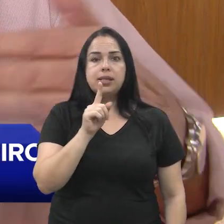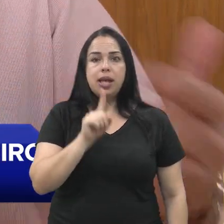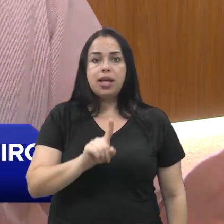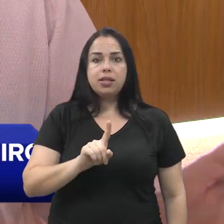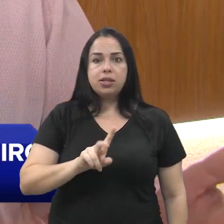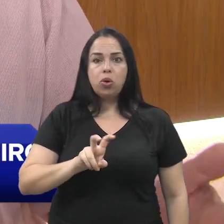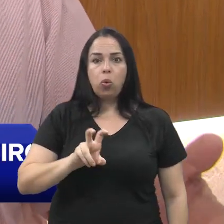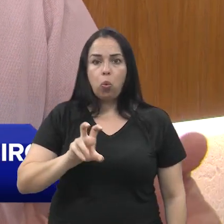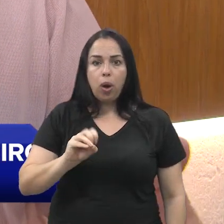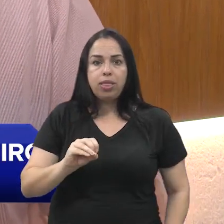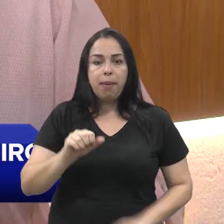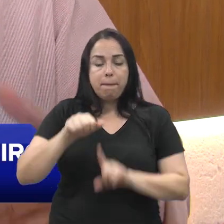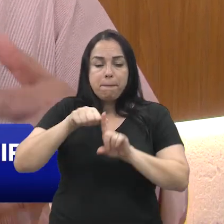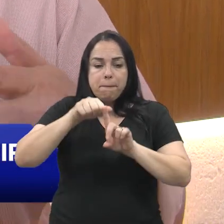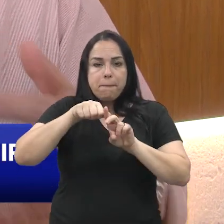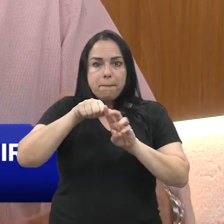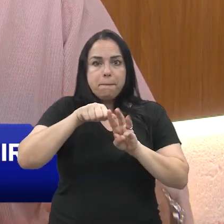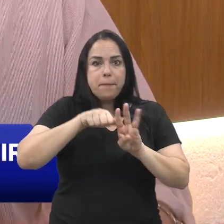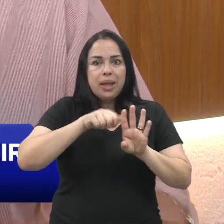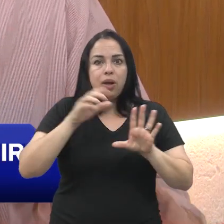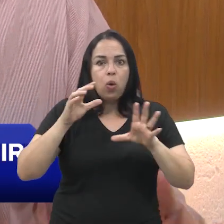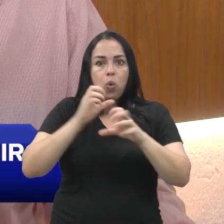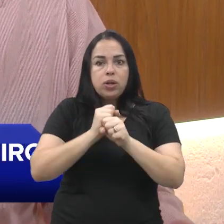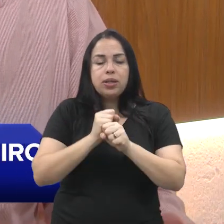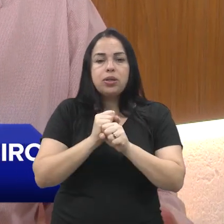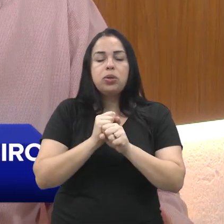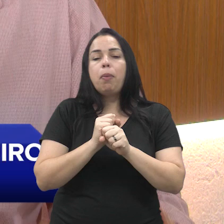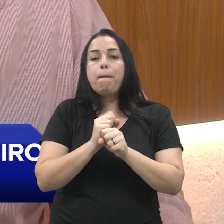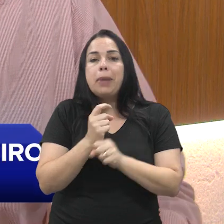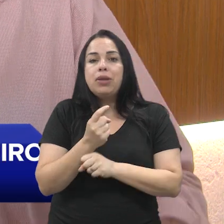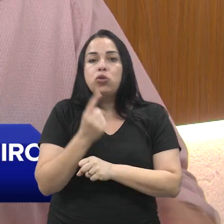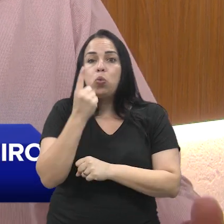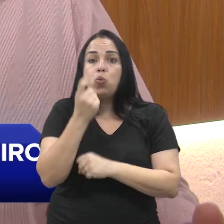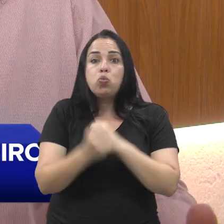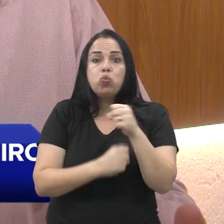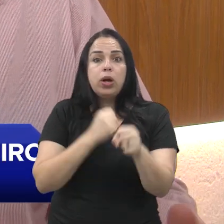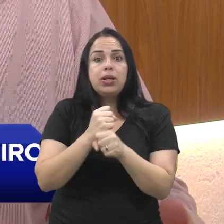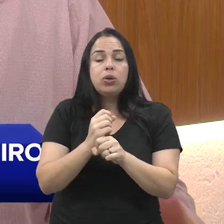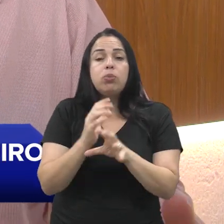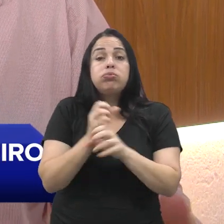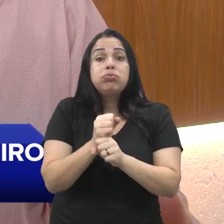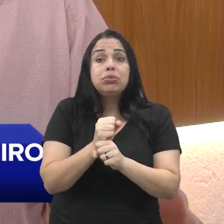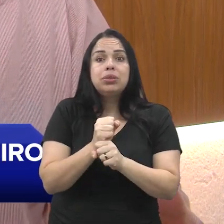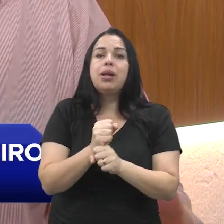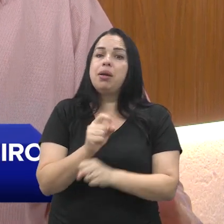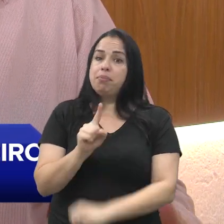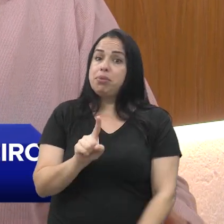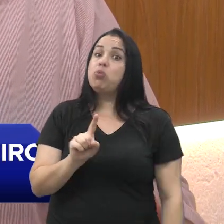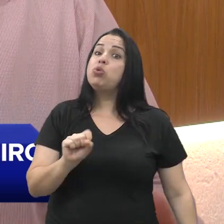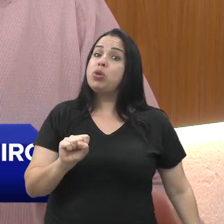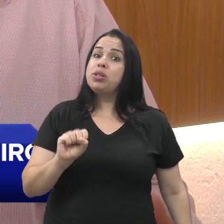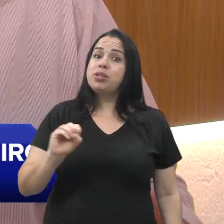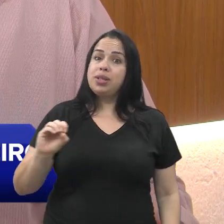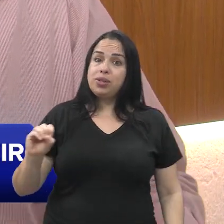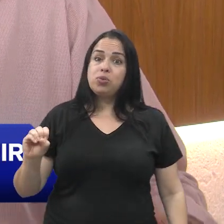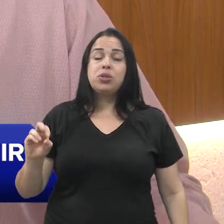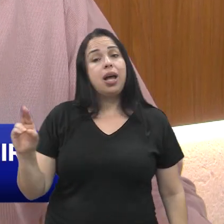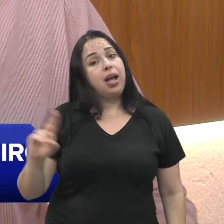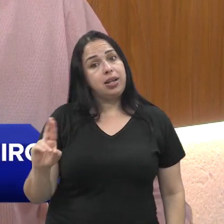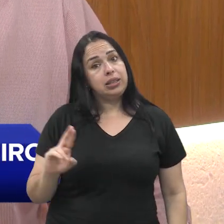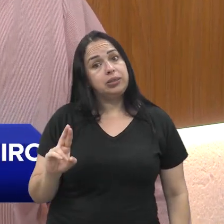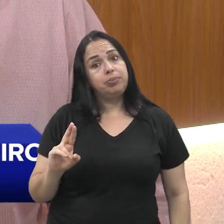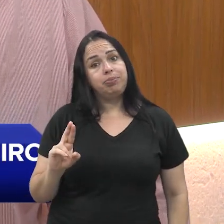você conseguir fazer 150 por mês, em 12 meses, você tem